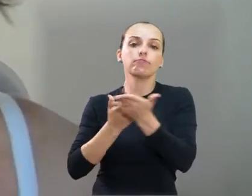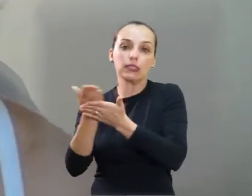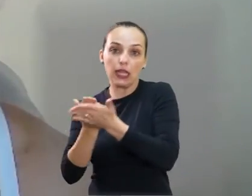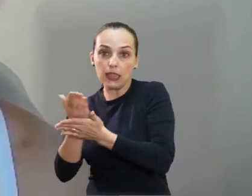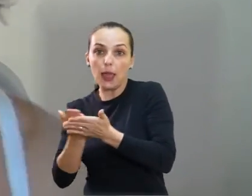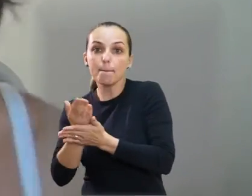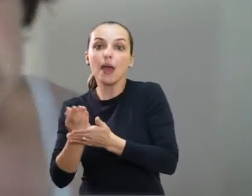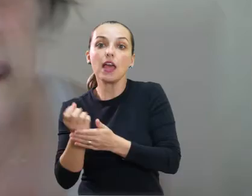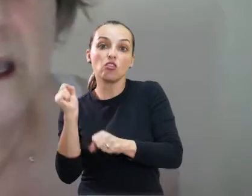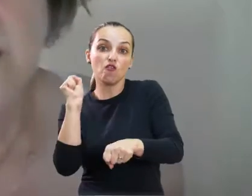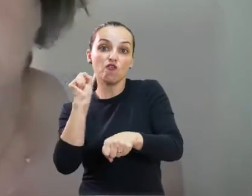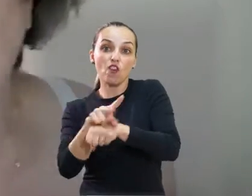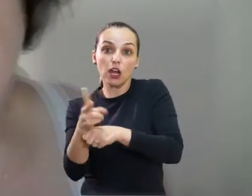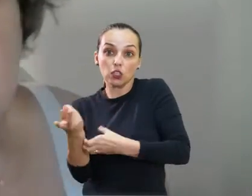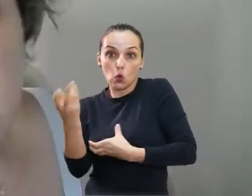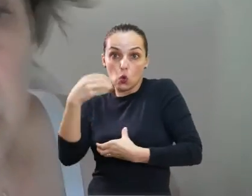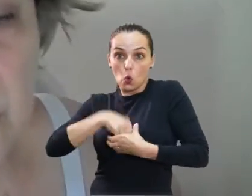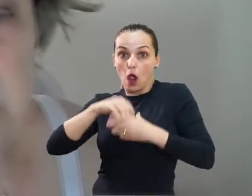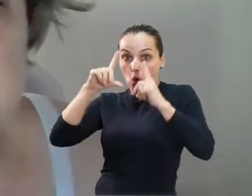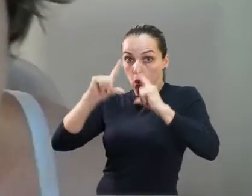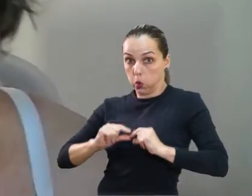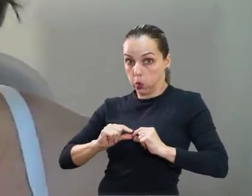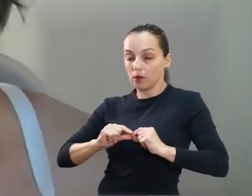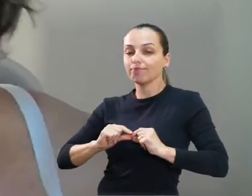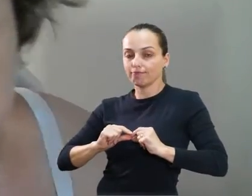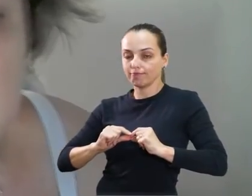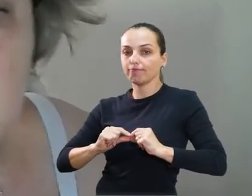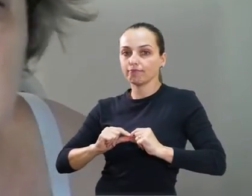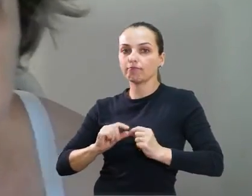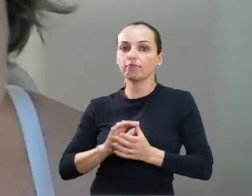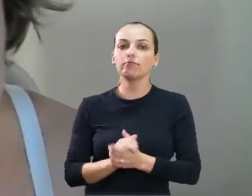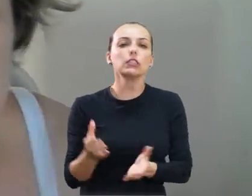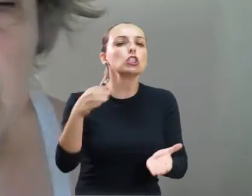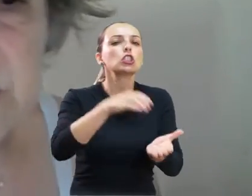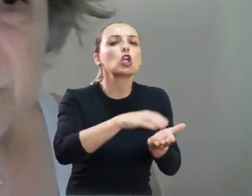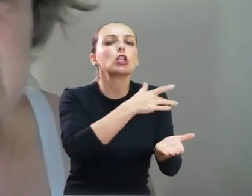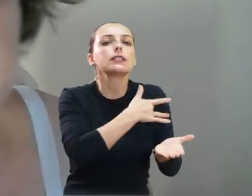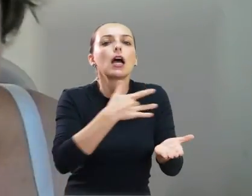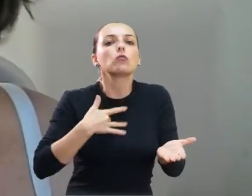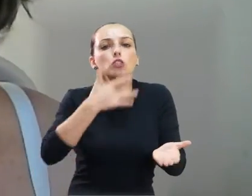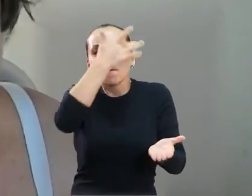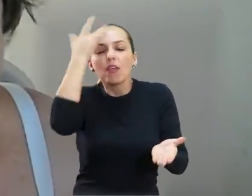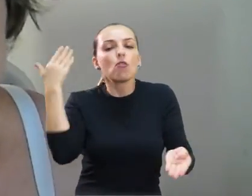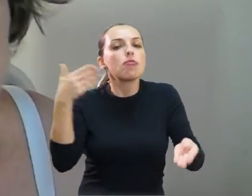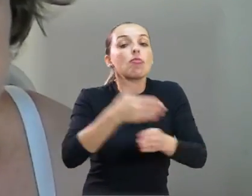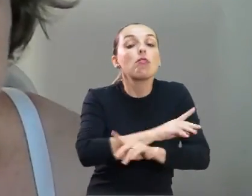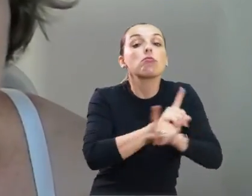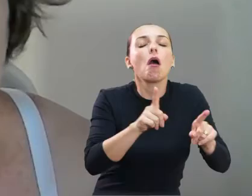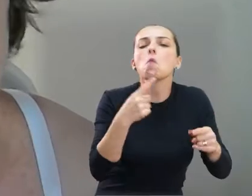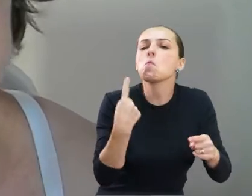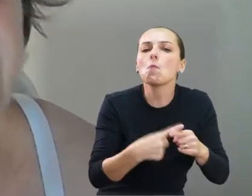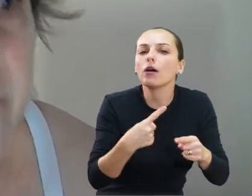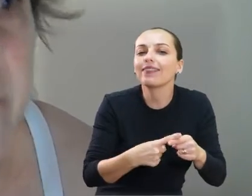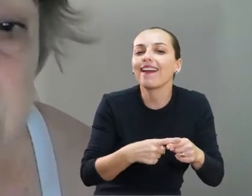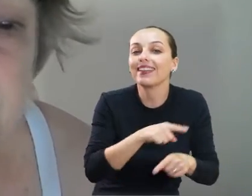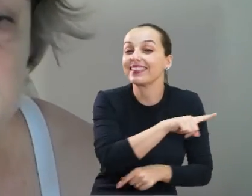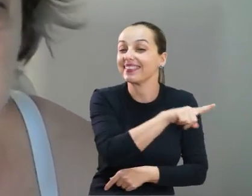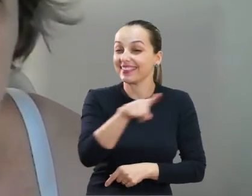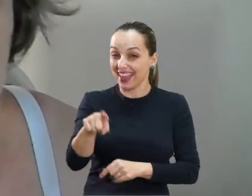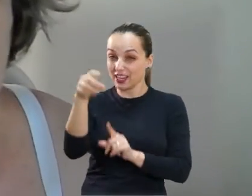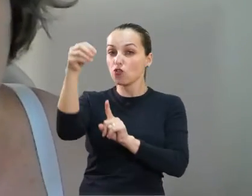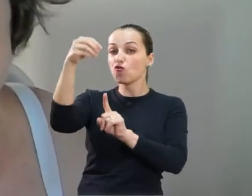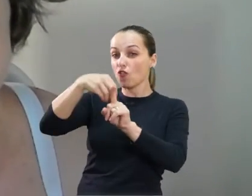que que essas pessoas não procuram as unidades de saúde? Então, as pessoas precisam se sentir